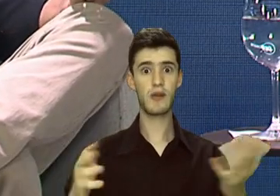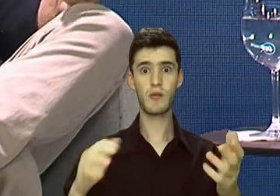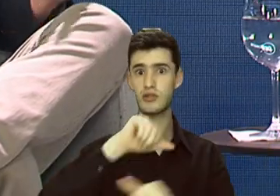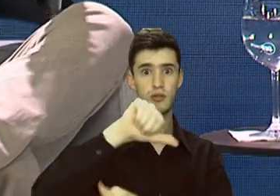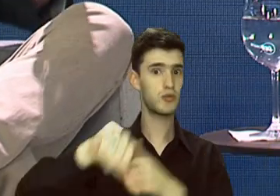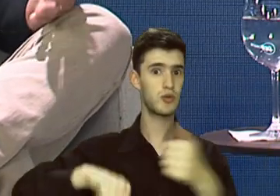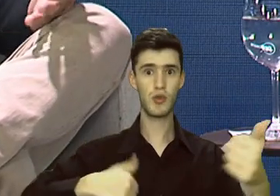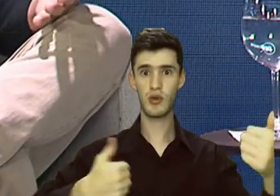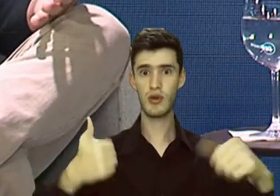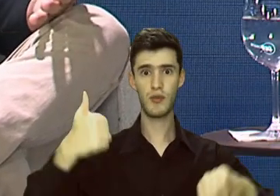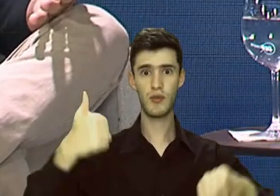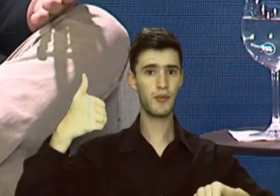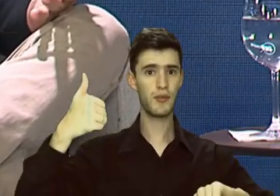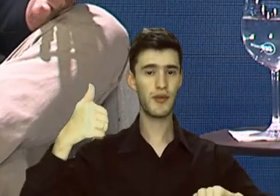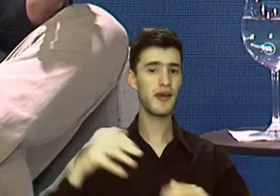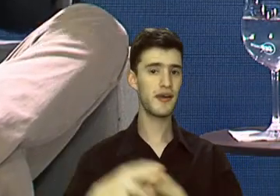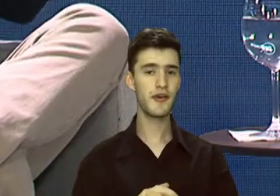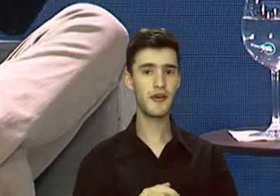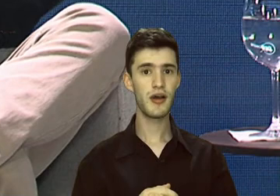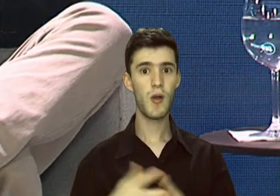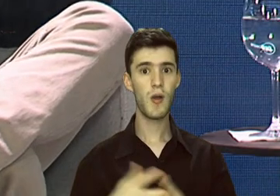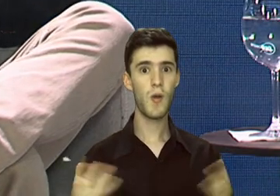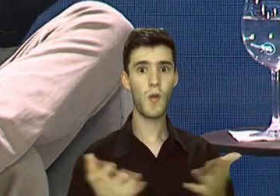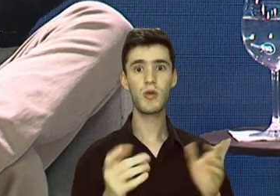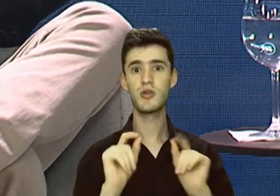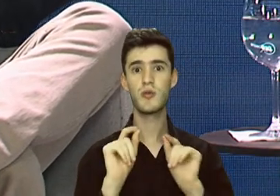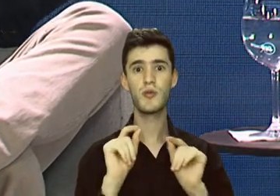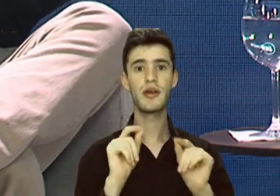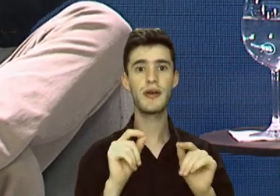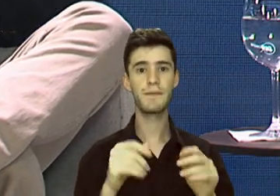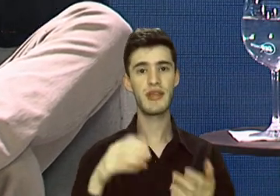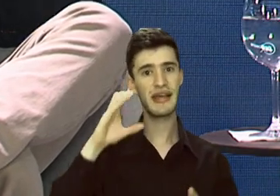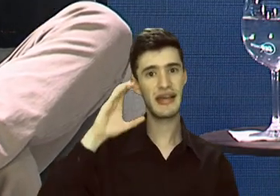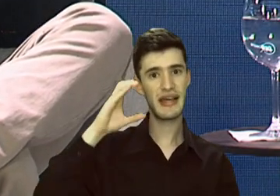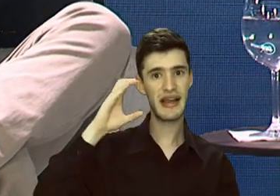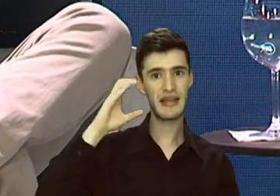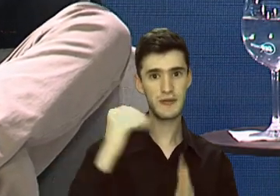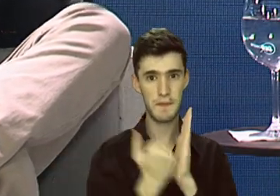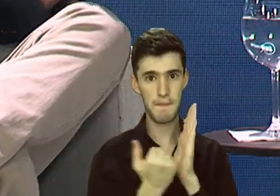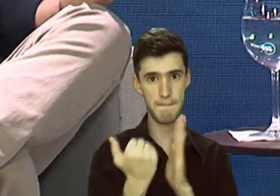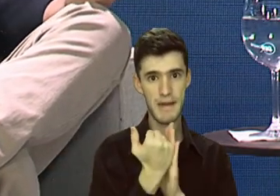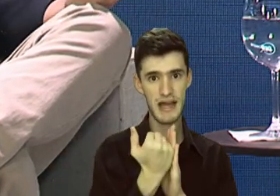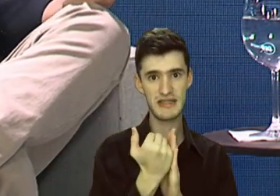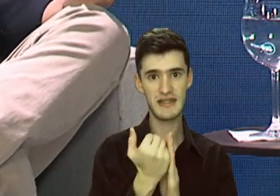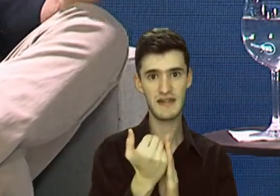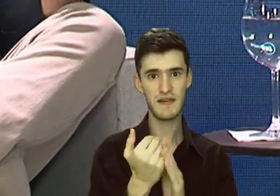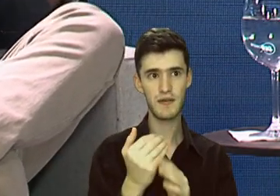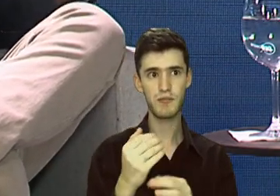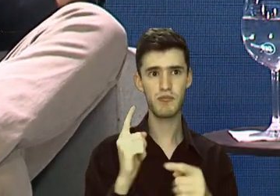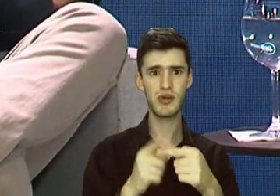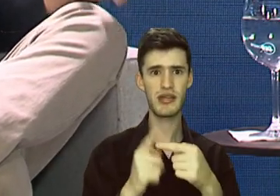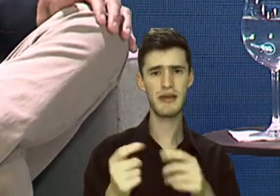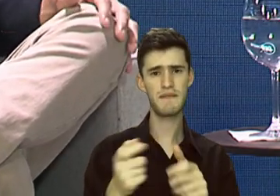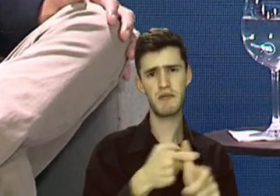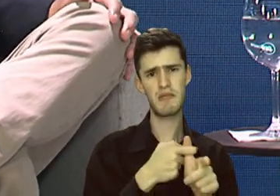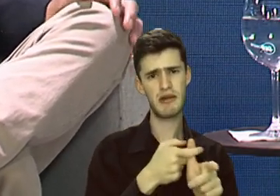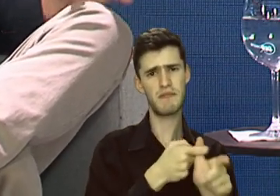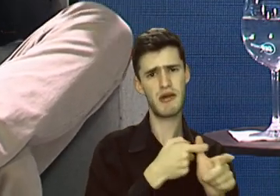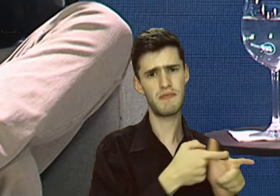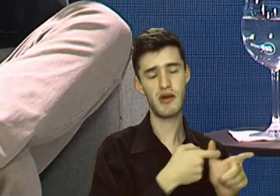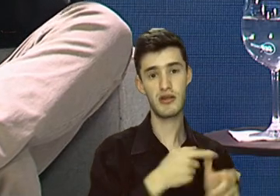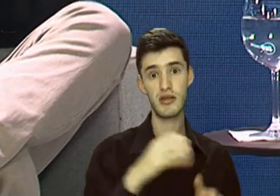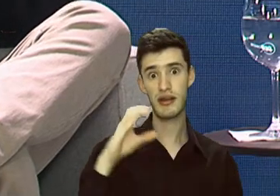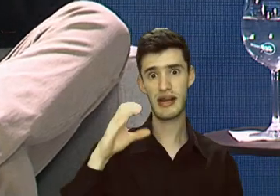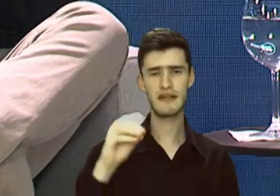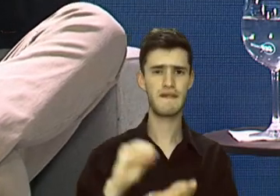de crédito a gente tá muito forte nesse mercado em compensação nosso mercado de crédito e concessão de crédito tá sofrendo principalmente o que não tem garantia